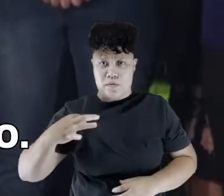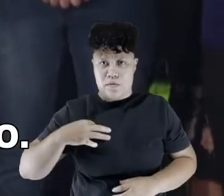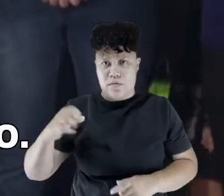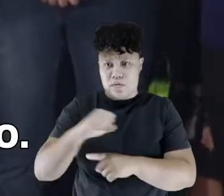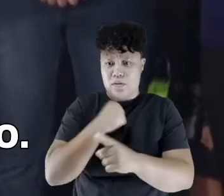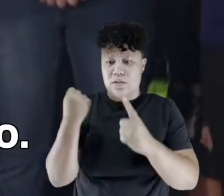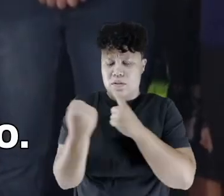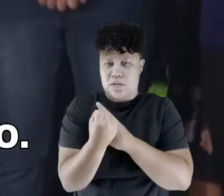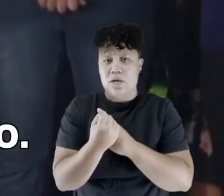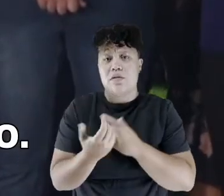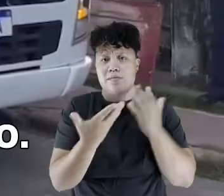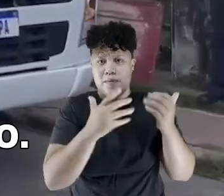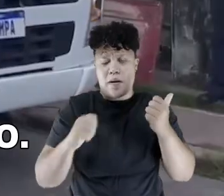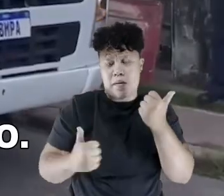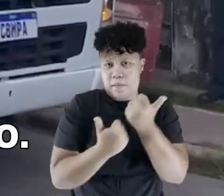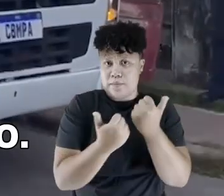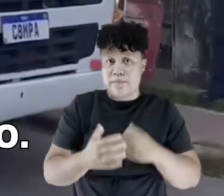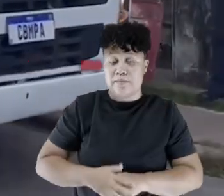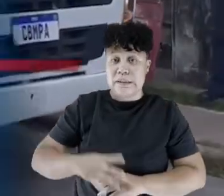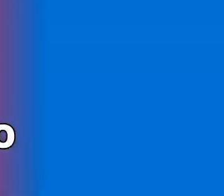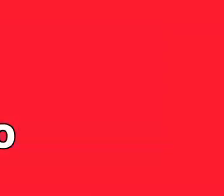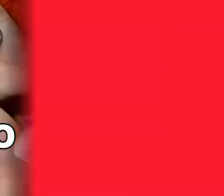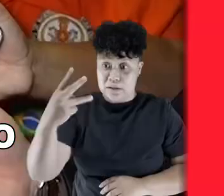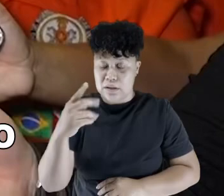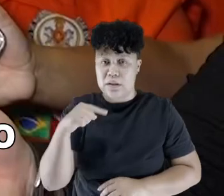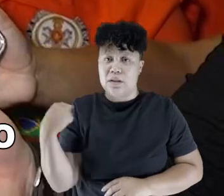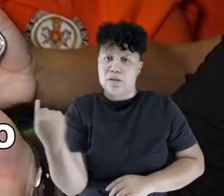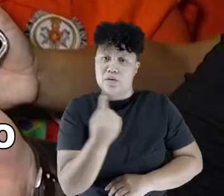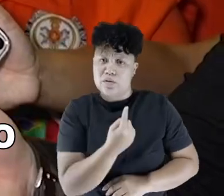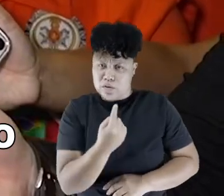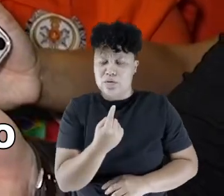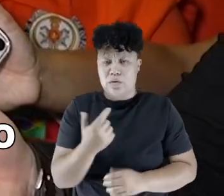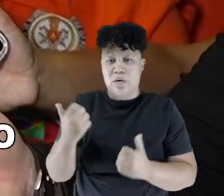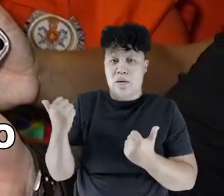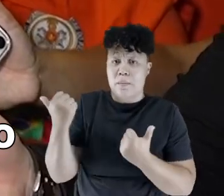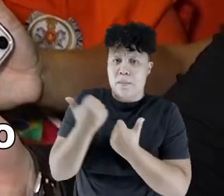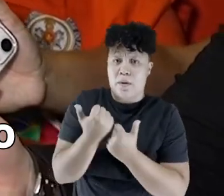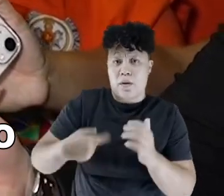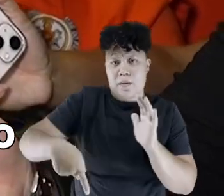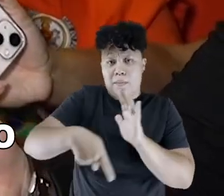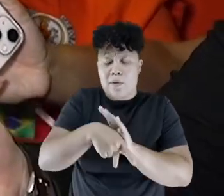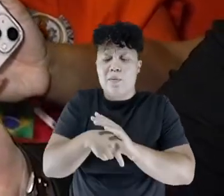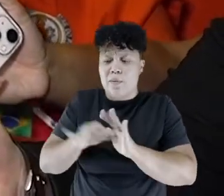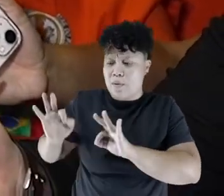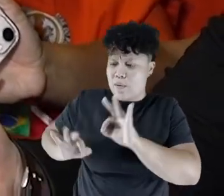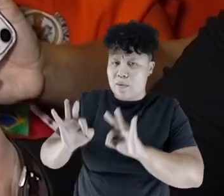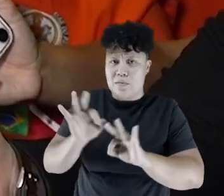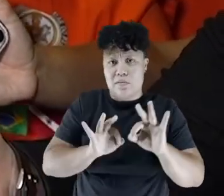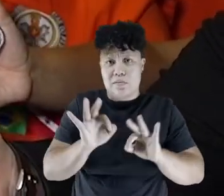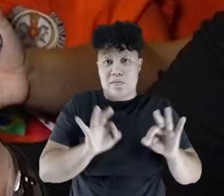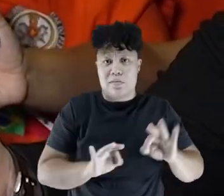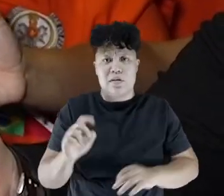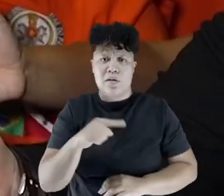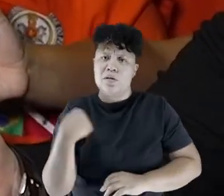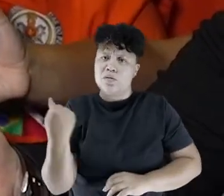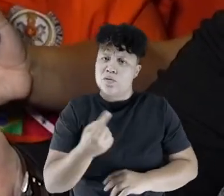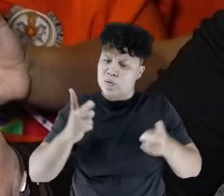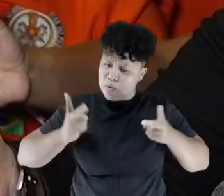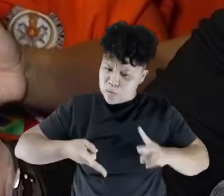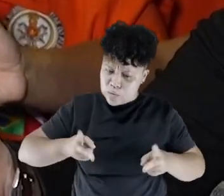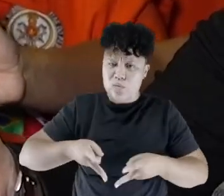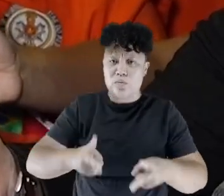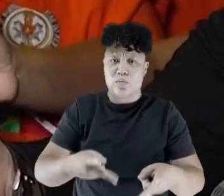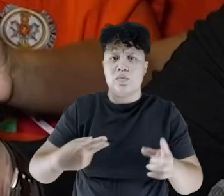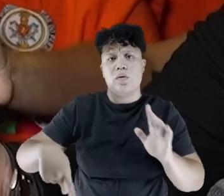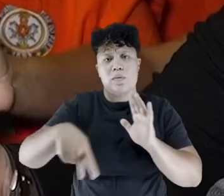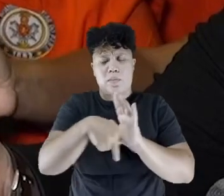da sociedade civil em ajuda ao povo gaúcho. Esta é a terceira iniciativa que o Estado do Pará se mobiliza e não